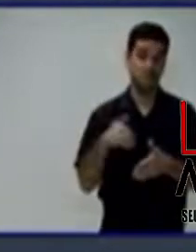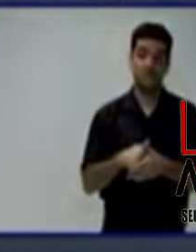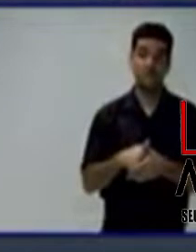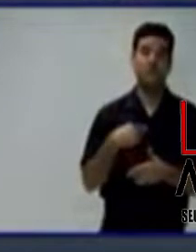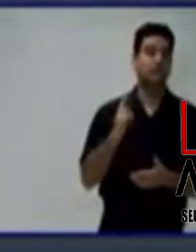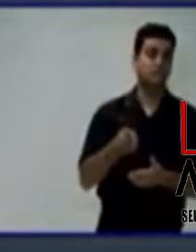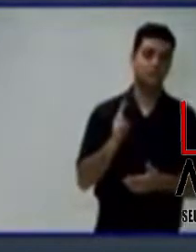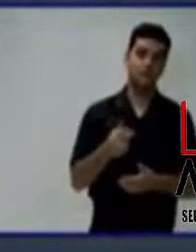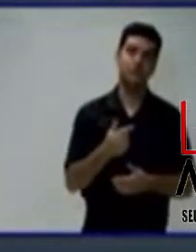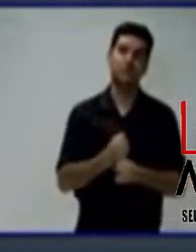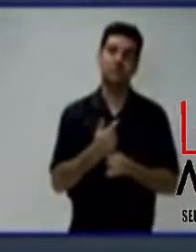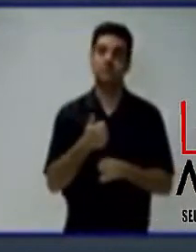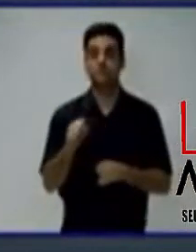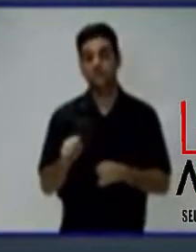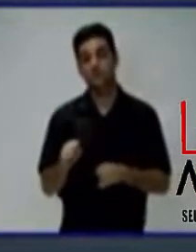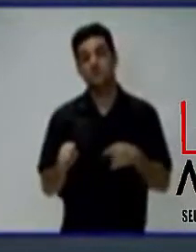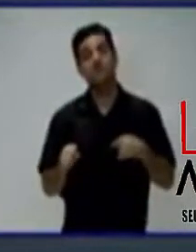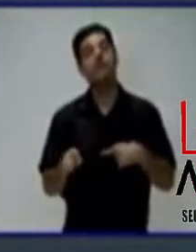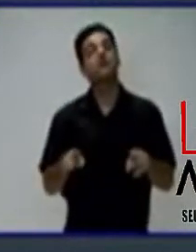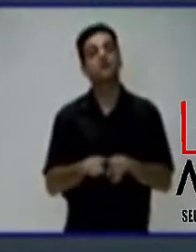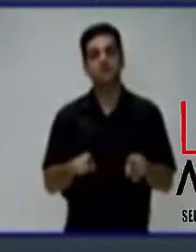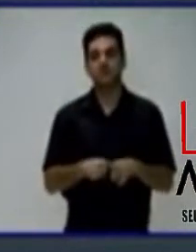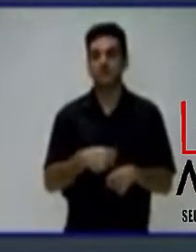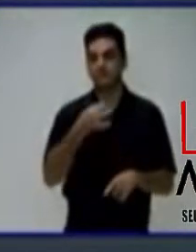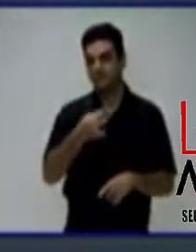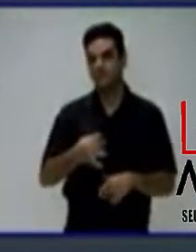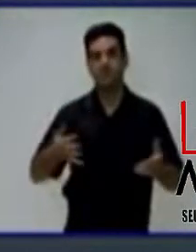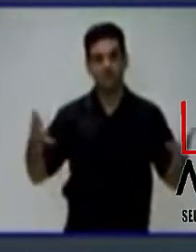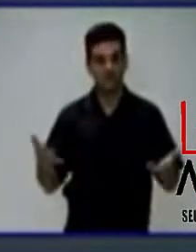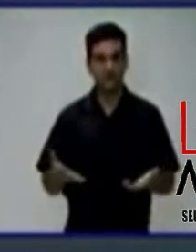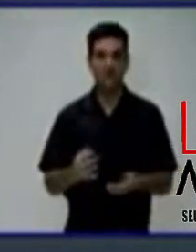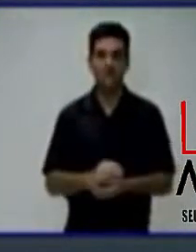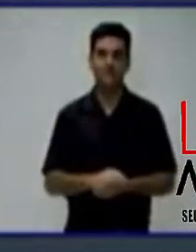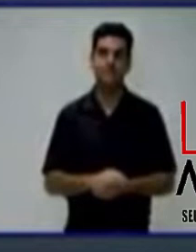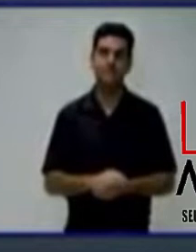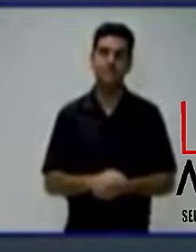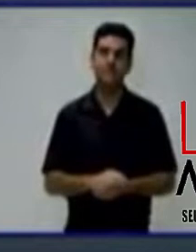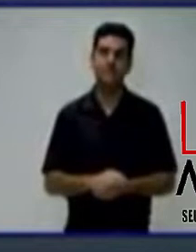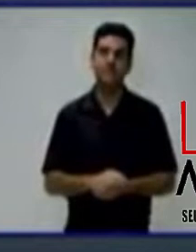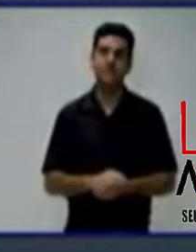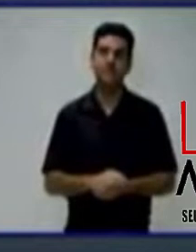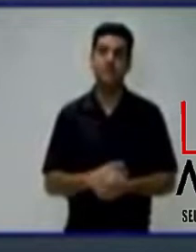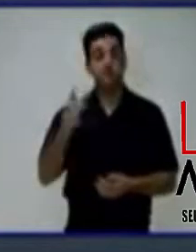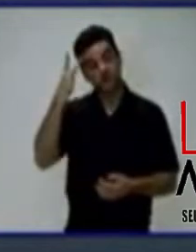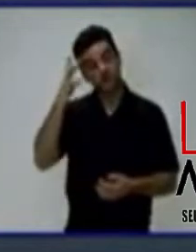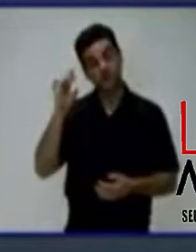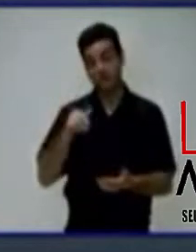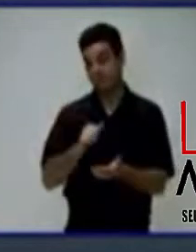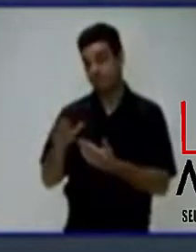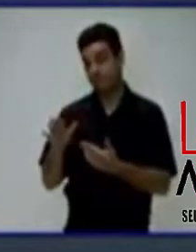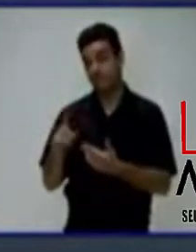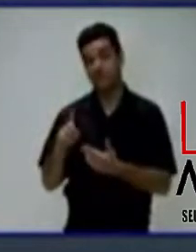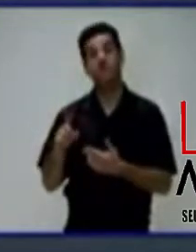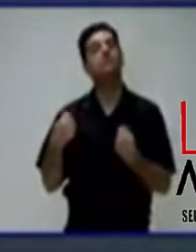em 2018 e é a posição que continuo a achar que é correta. Não basta a demissão,